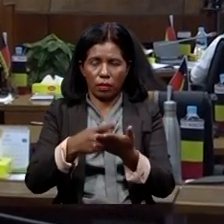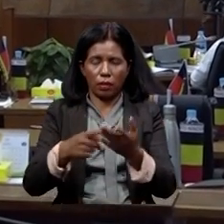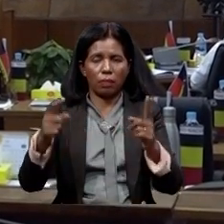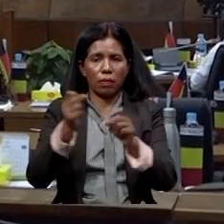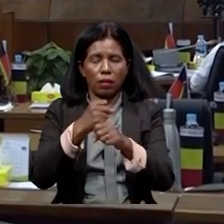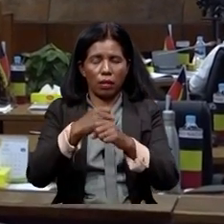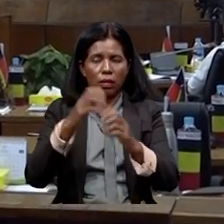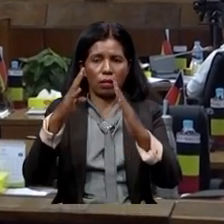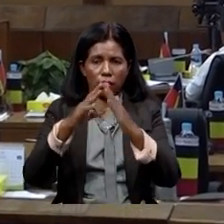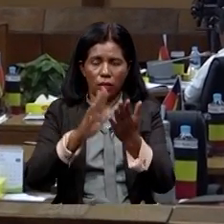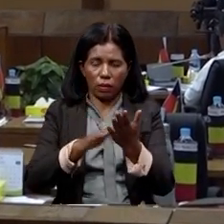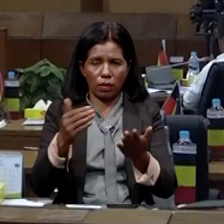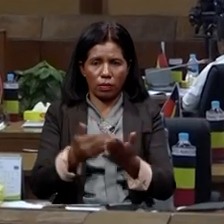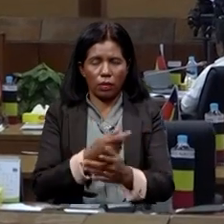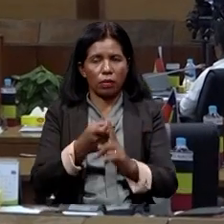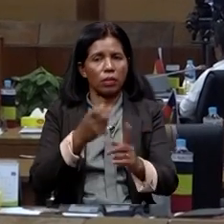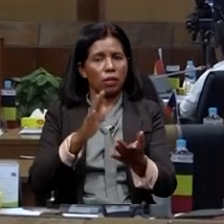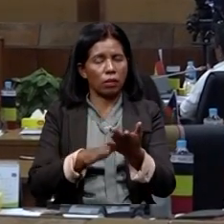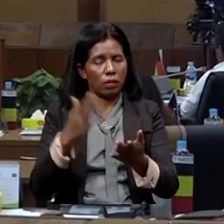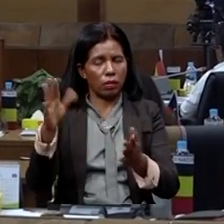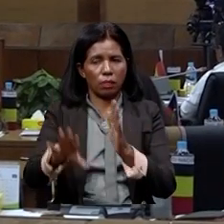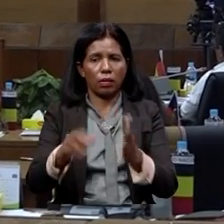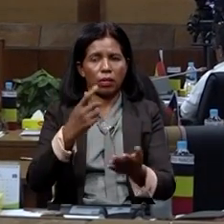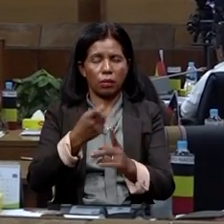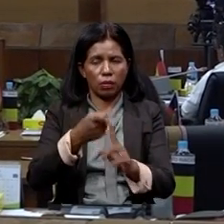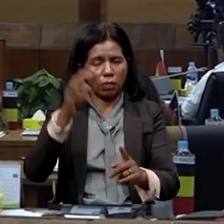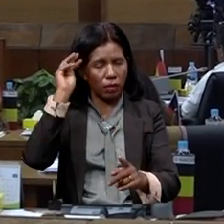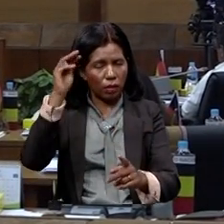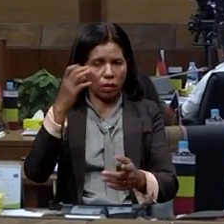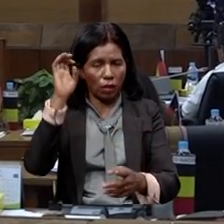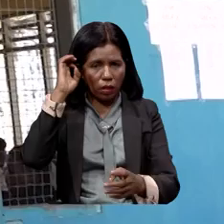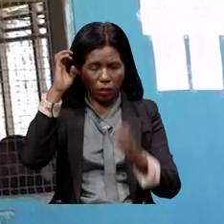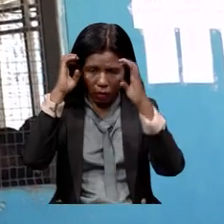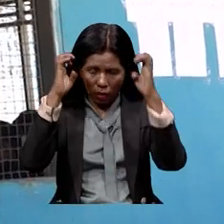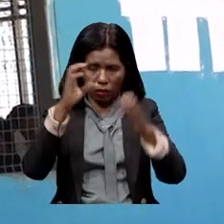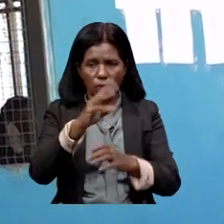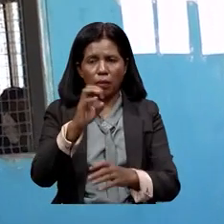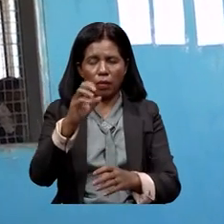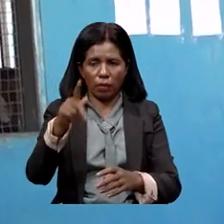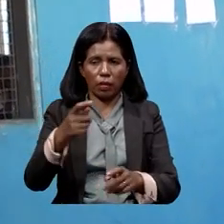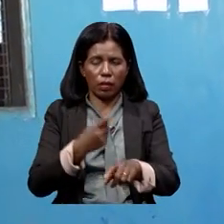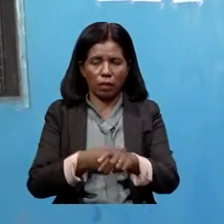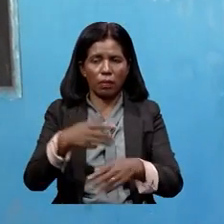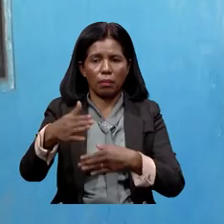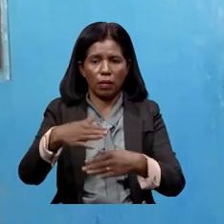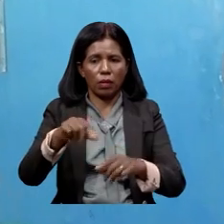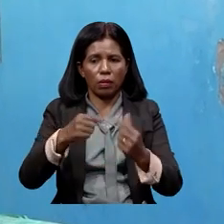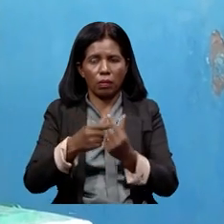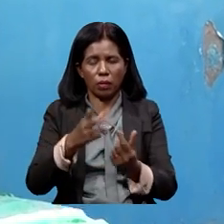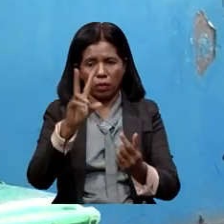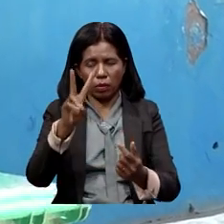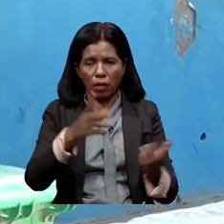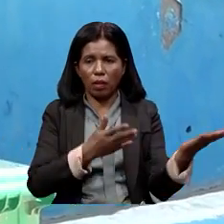construção fong se escola refere, neve maquetang ona aprovação se Ministério da Educação no Ministério de Obras Públicas. Tamane ia tempo besi que equipa ruane se lori